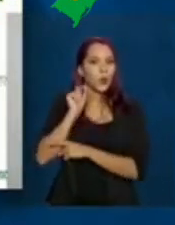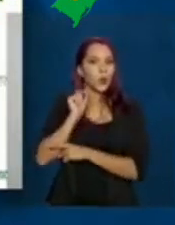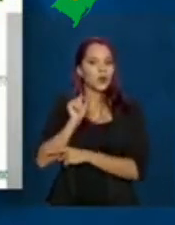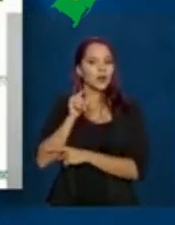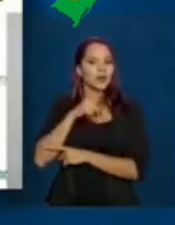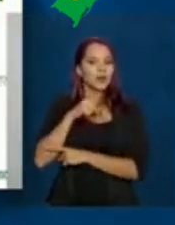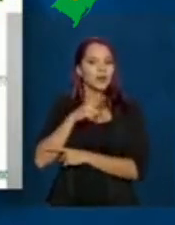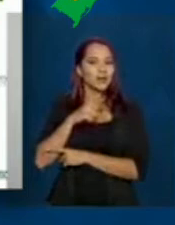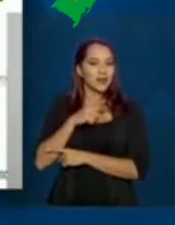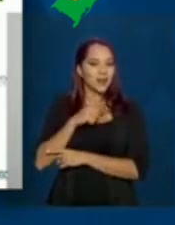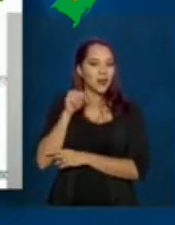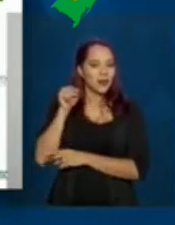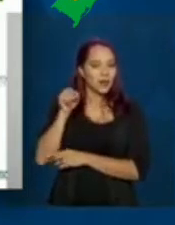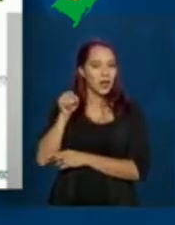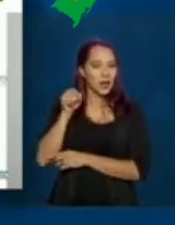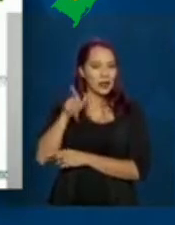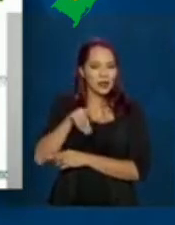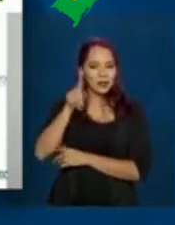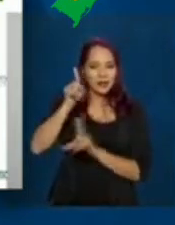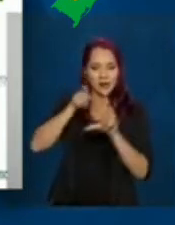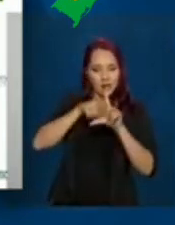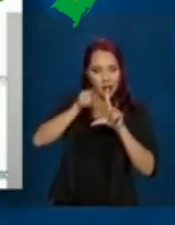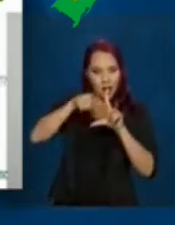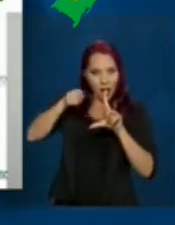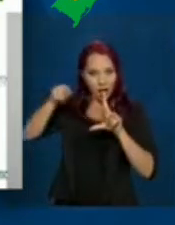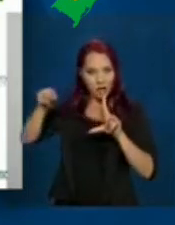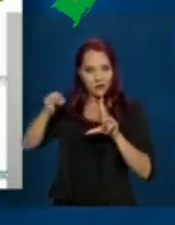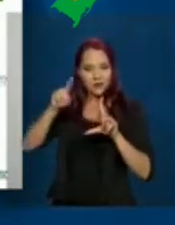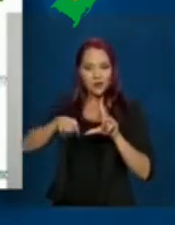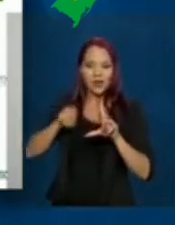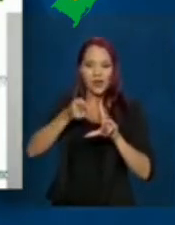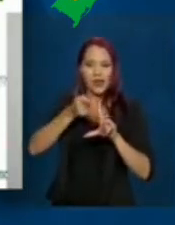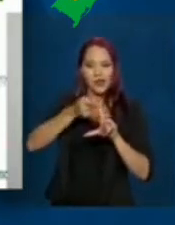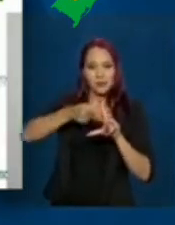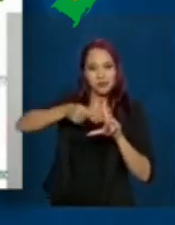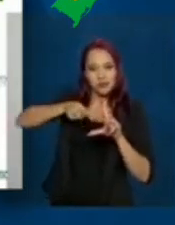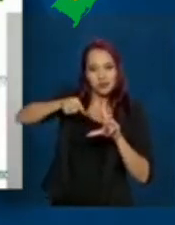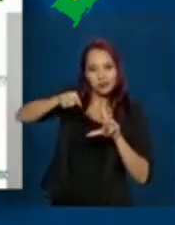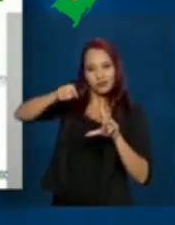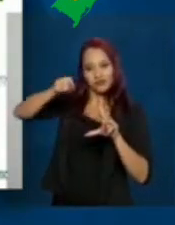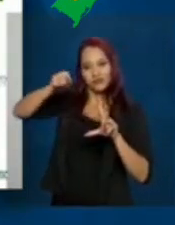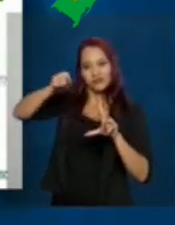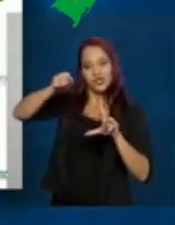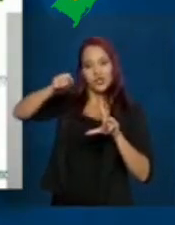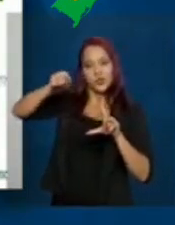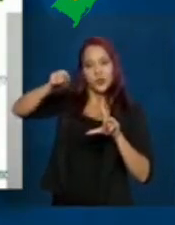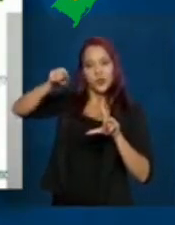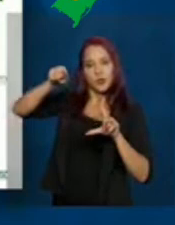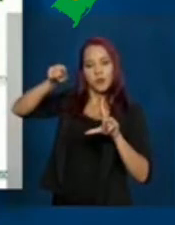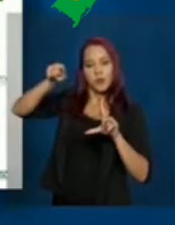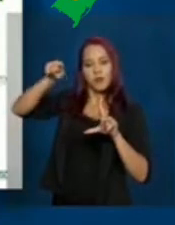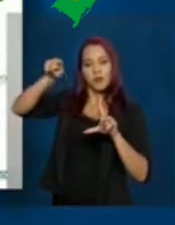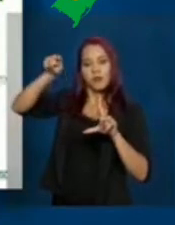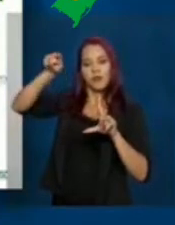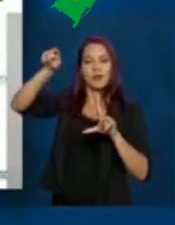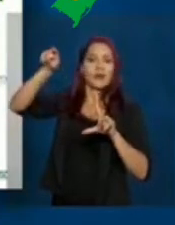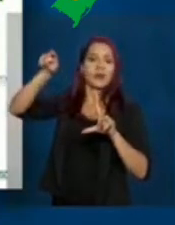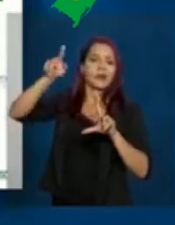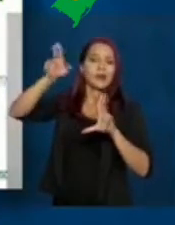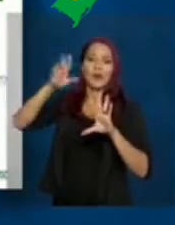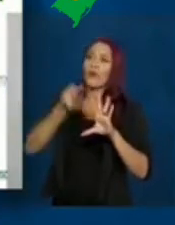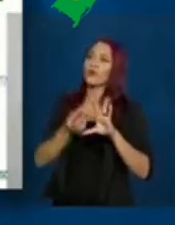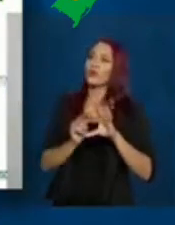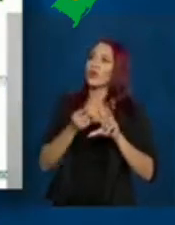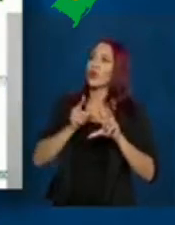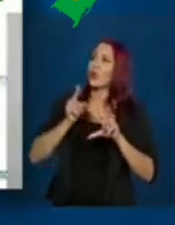pegamos aquele gráfico que seria assim, 90 graus, que subiria, como o Everest, o